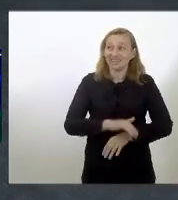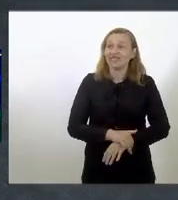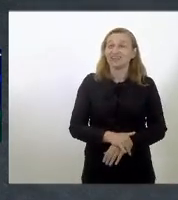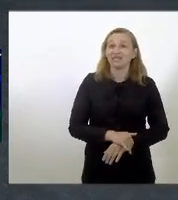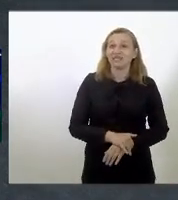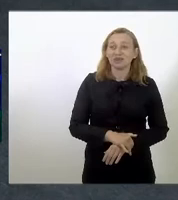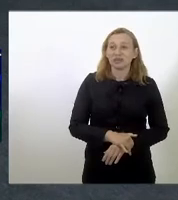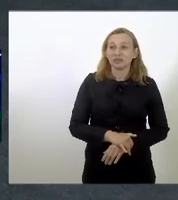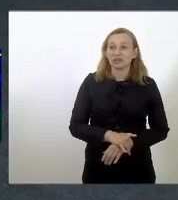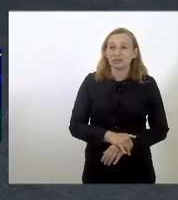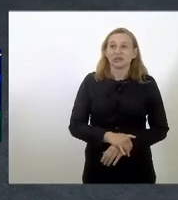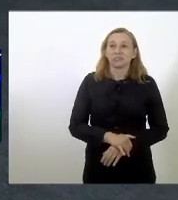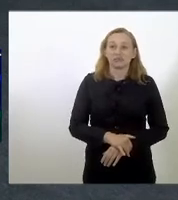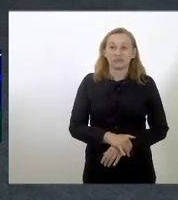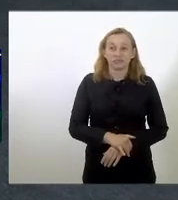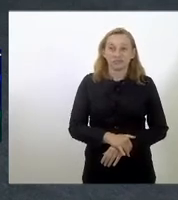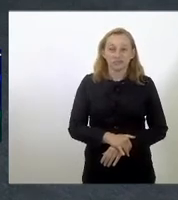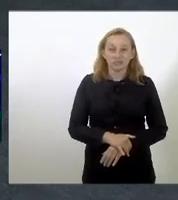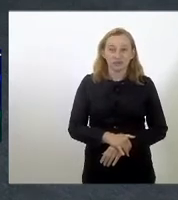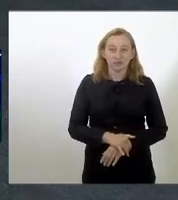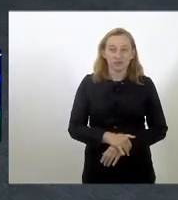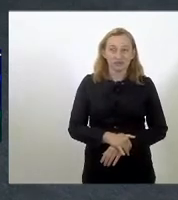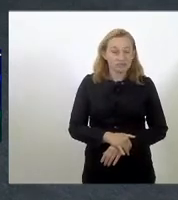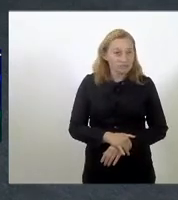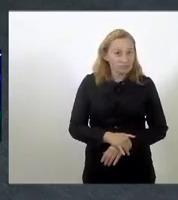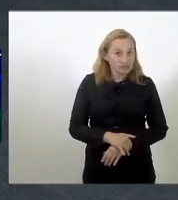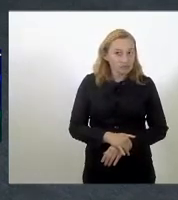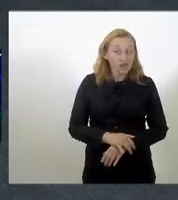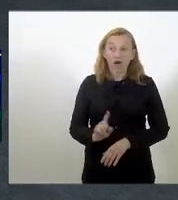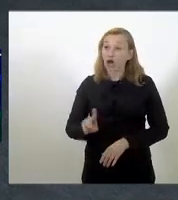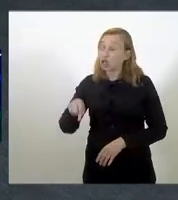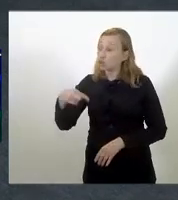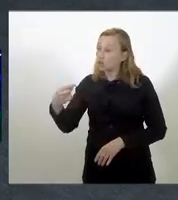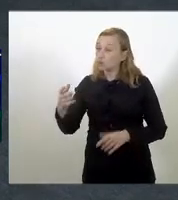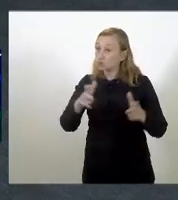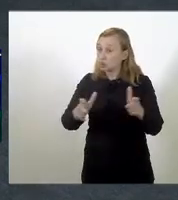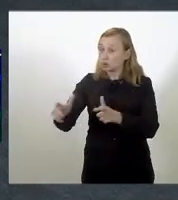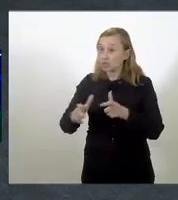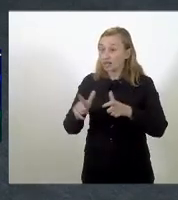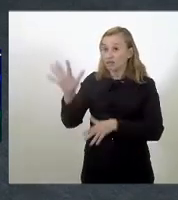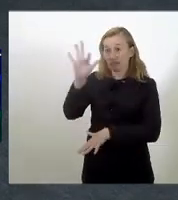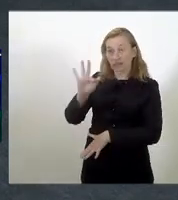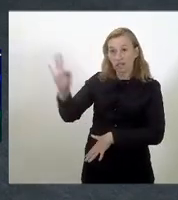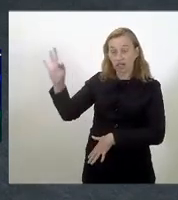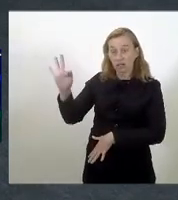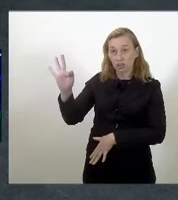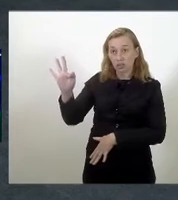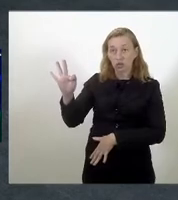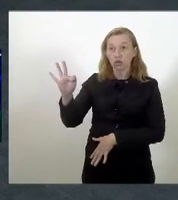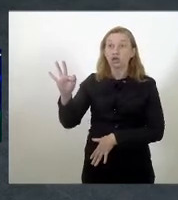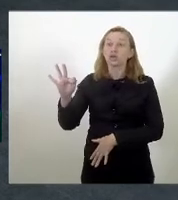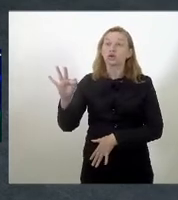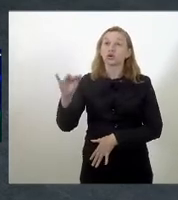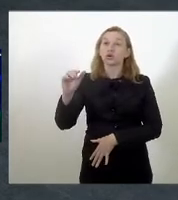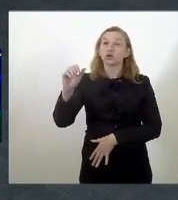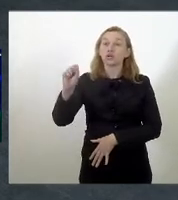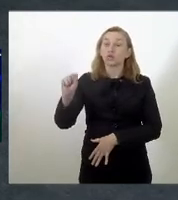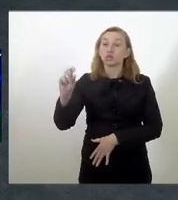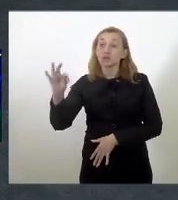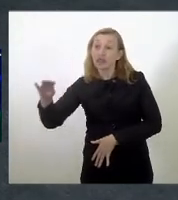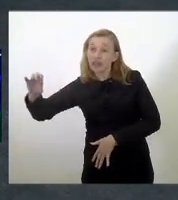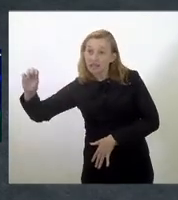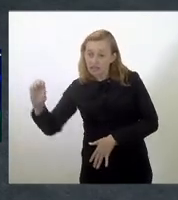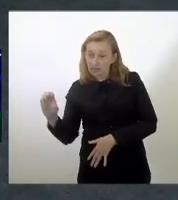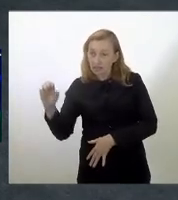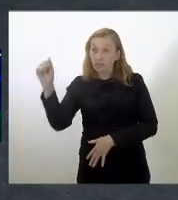crédito presumido nas duas outras unidades federativas do Sudeste brasileiro